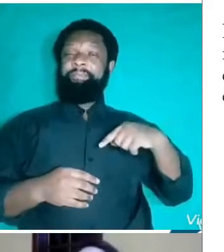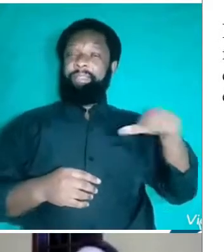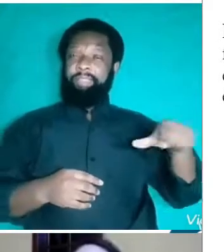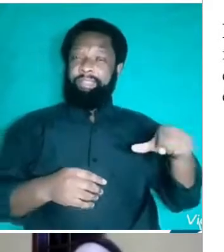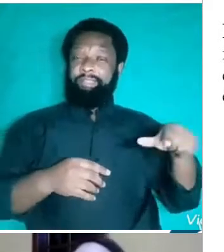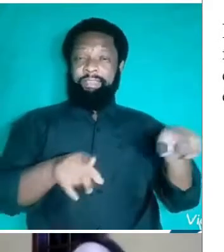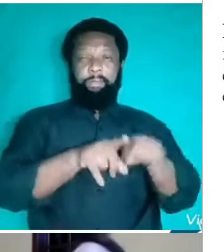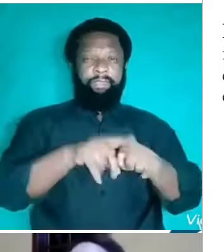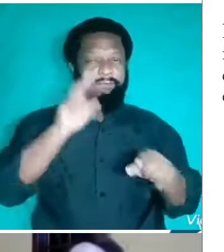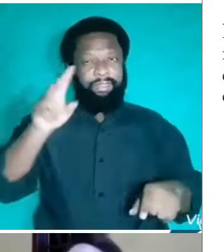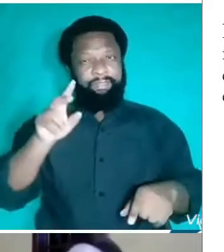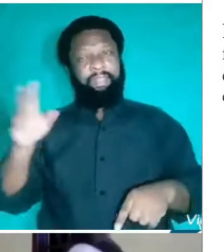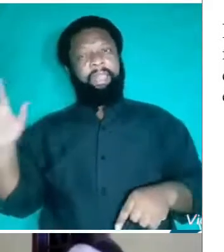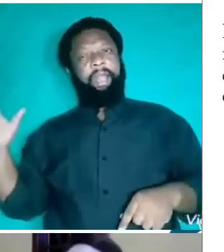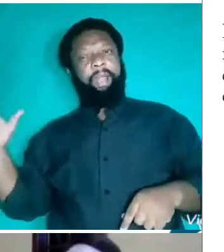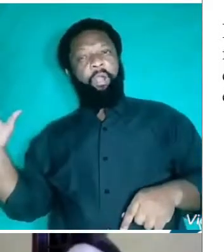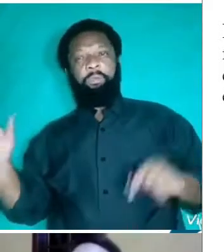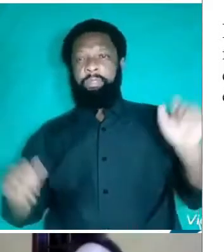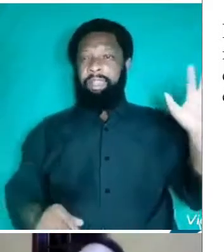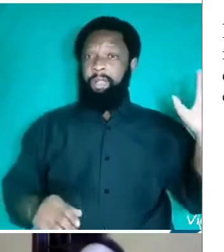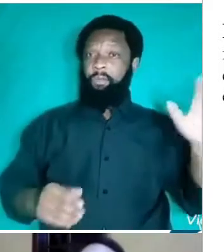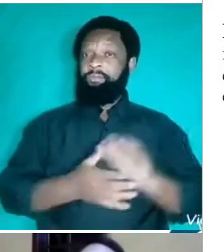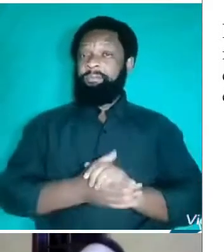Bom, pessoal, então nossa aula fica por aqui.